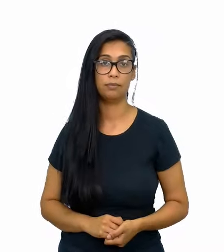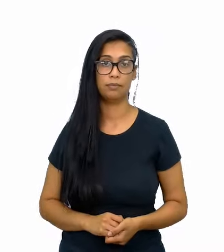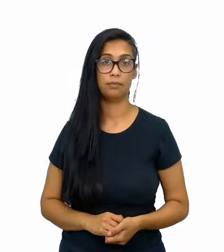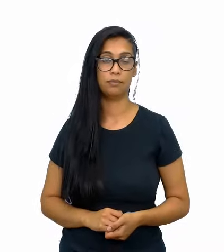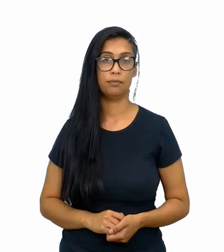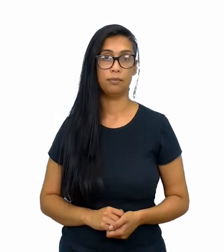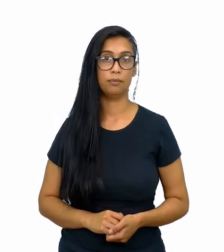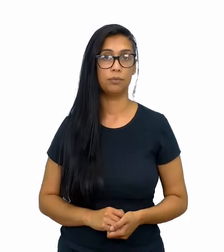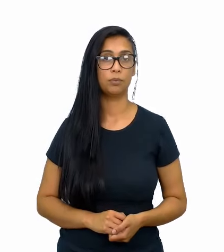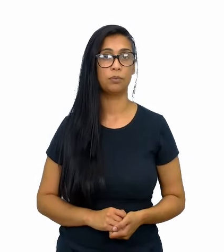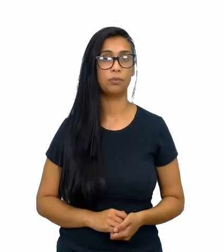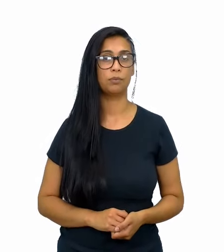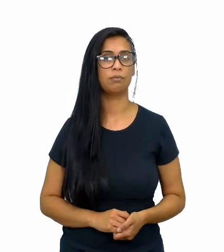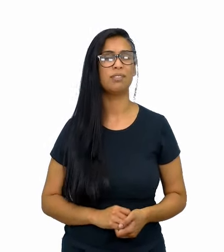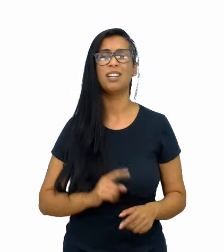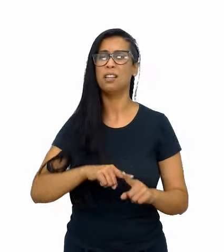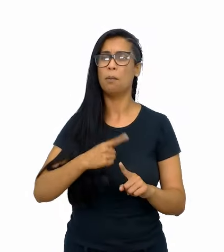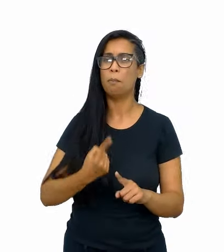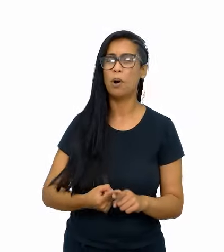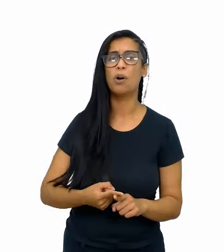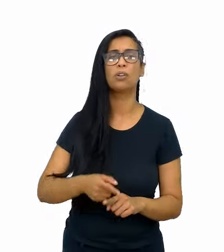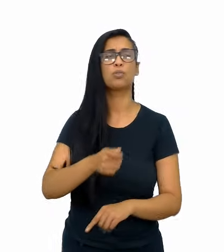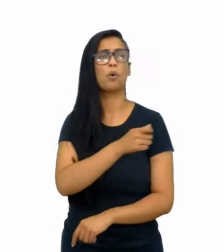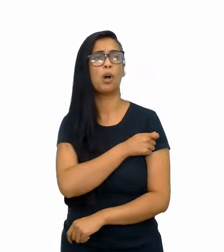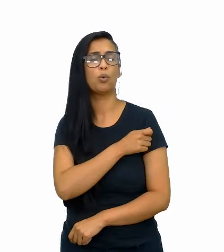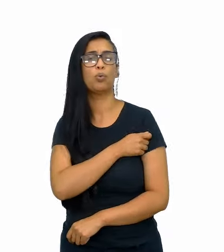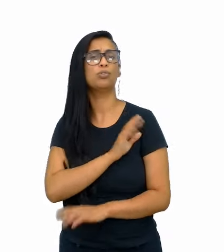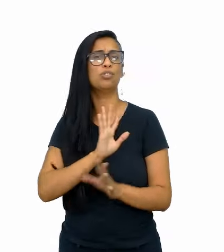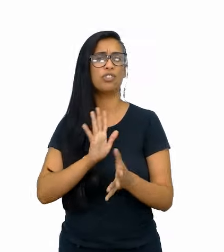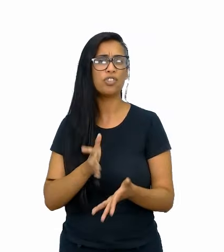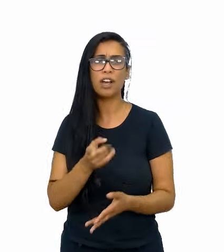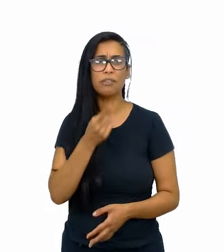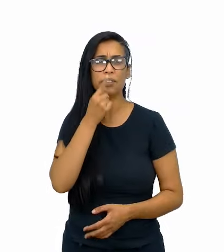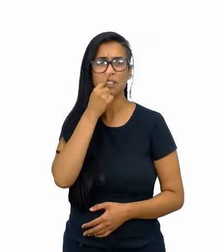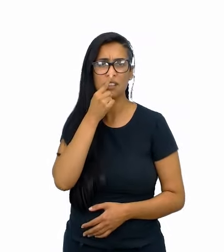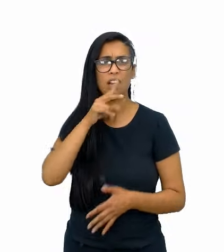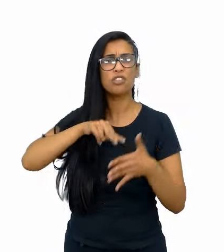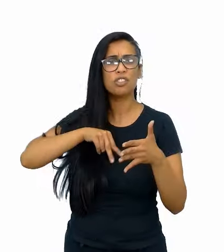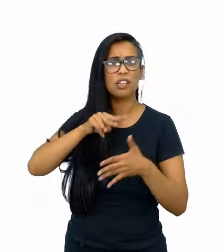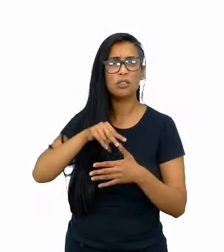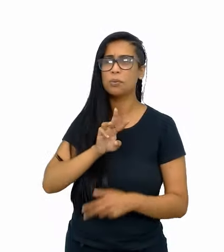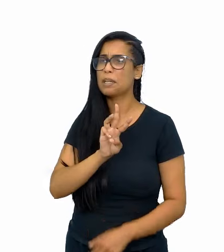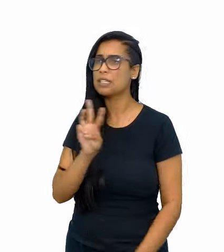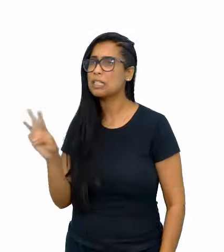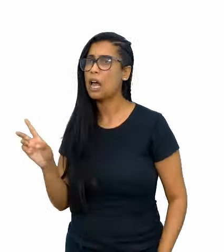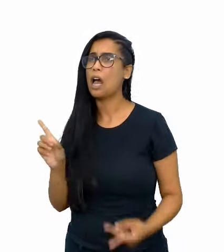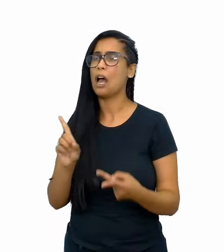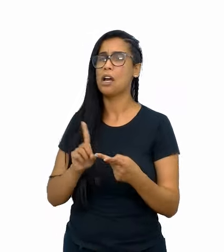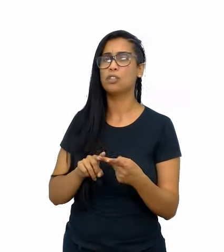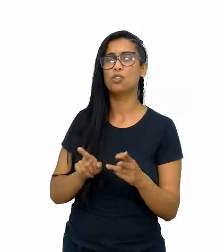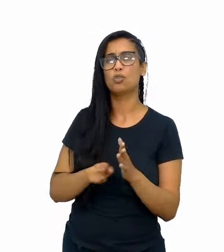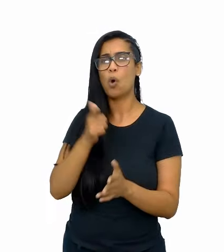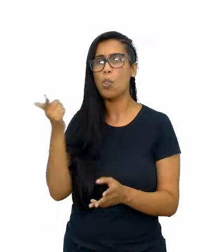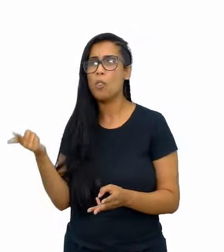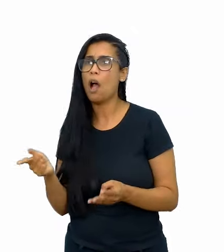já leram, né, os relatos no jornal, no blog, e que agora eles vão ampliar o repertório, eles